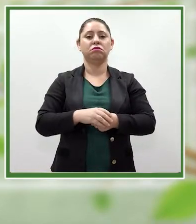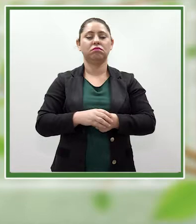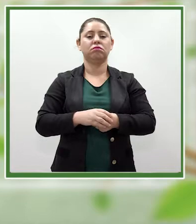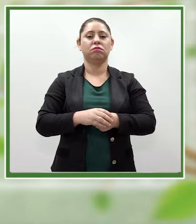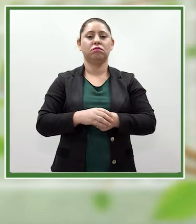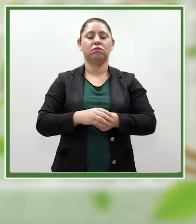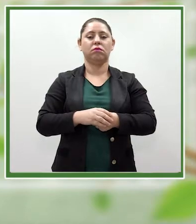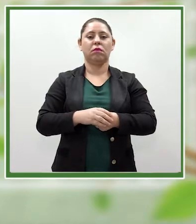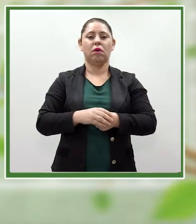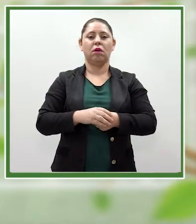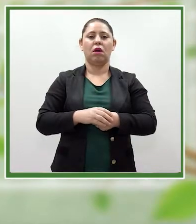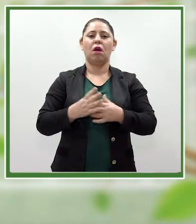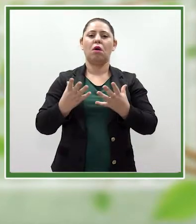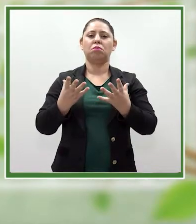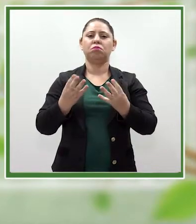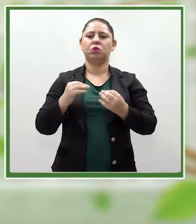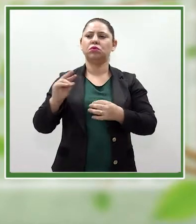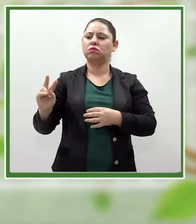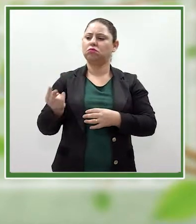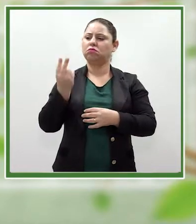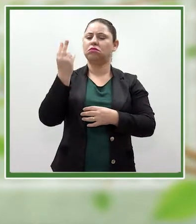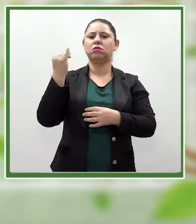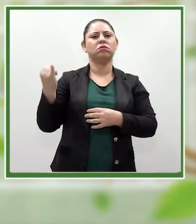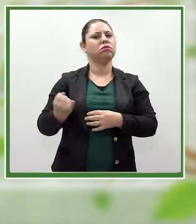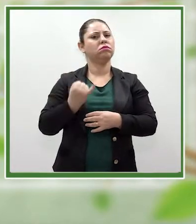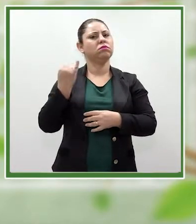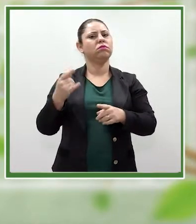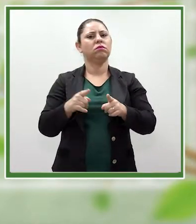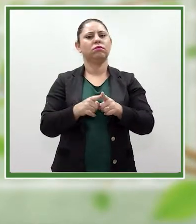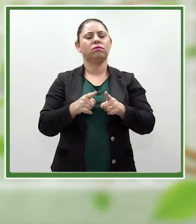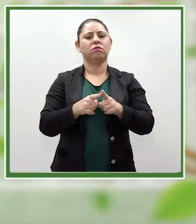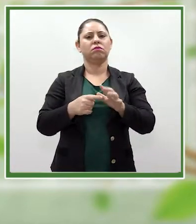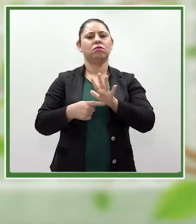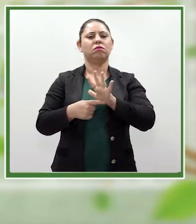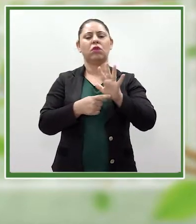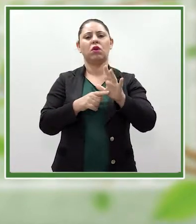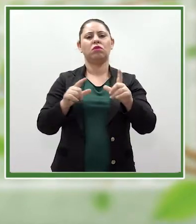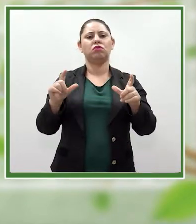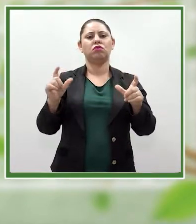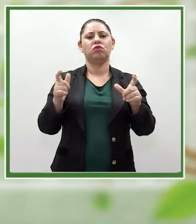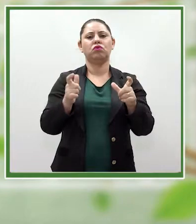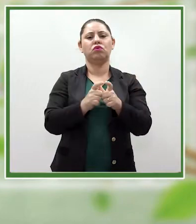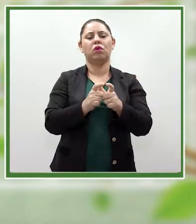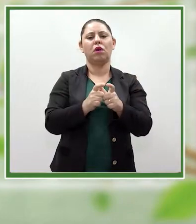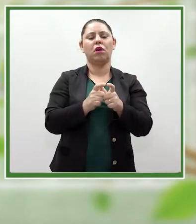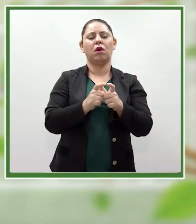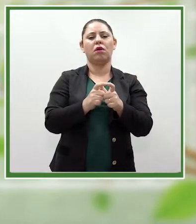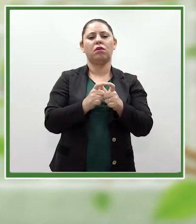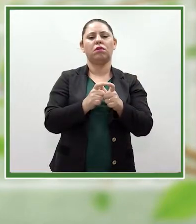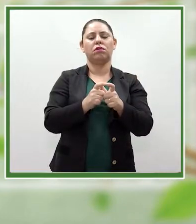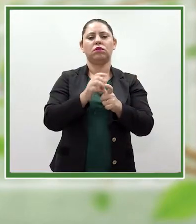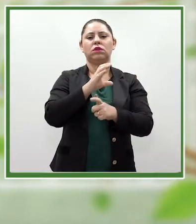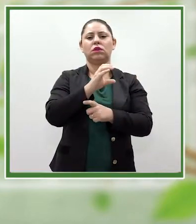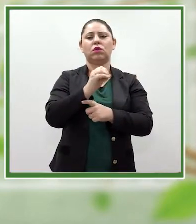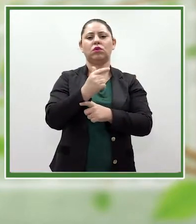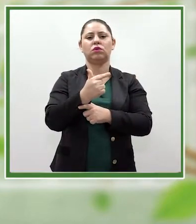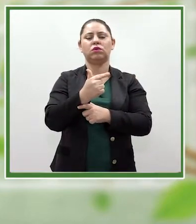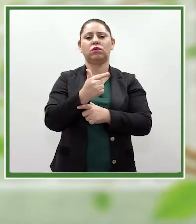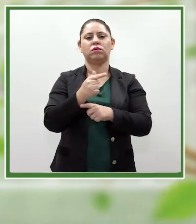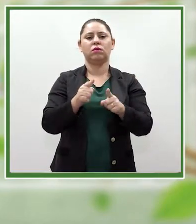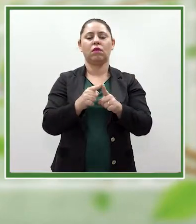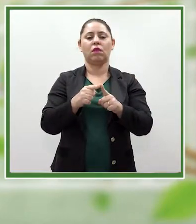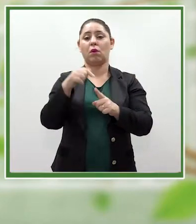bastante vanguarda à época, com valores bastante expressivos com relação à mitigação de gases de efeito